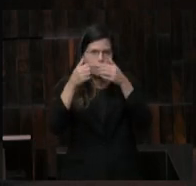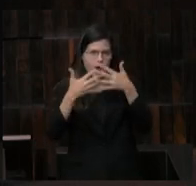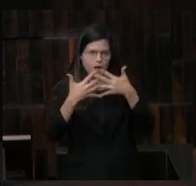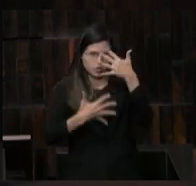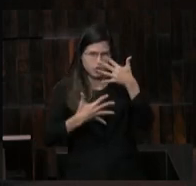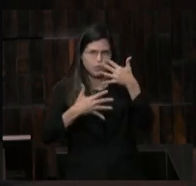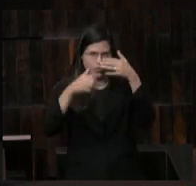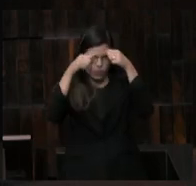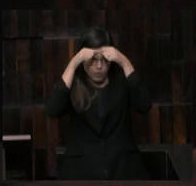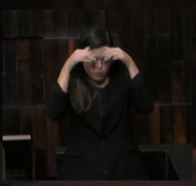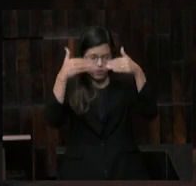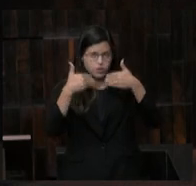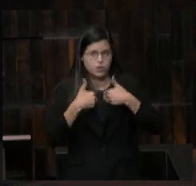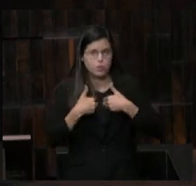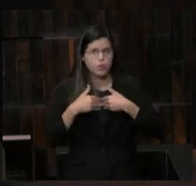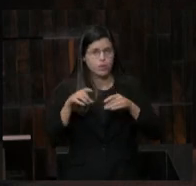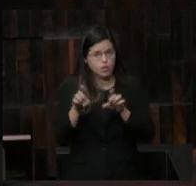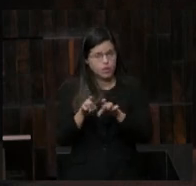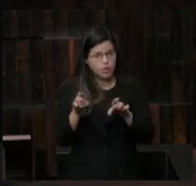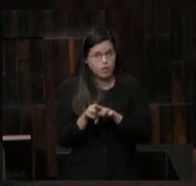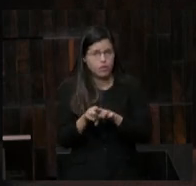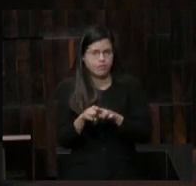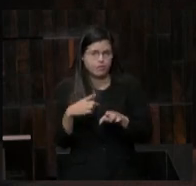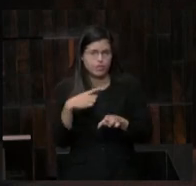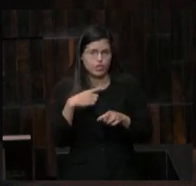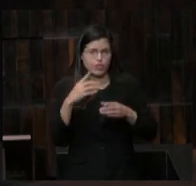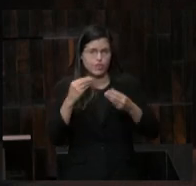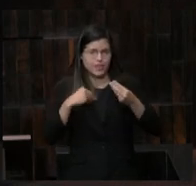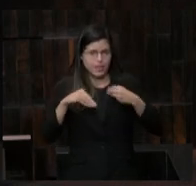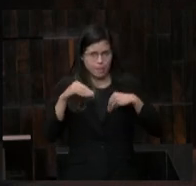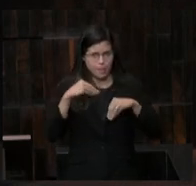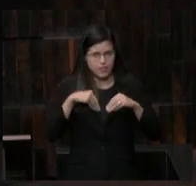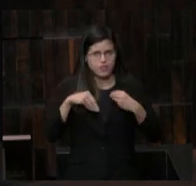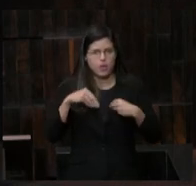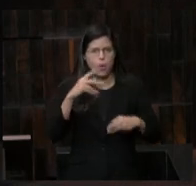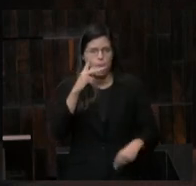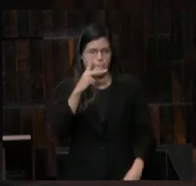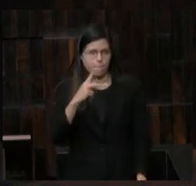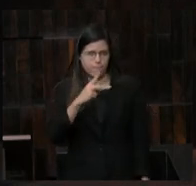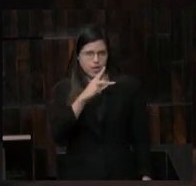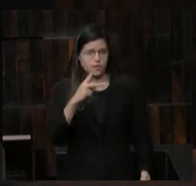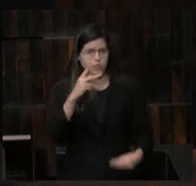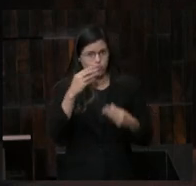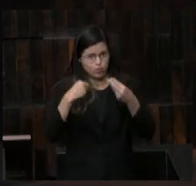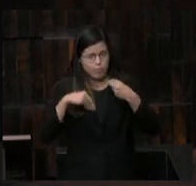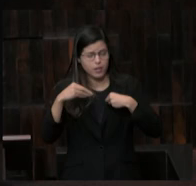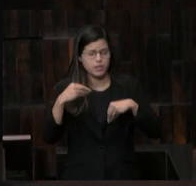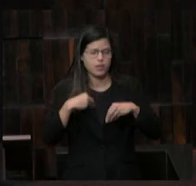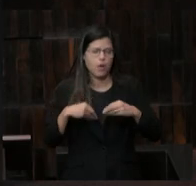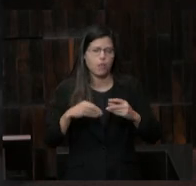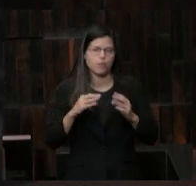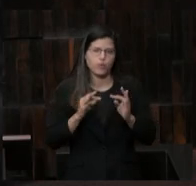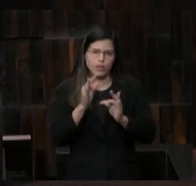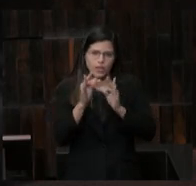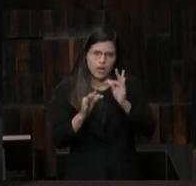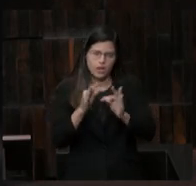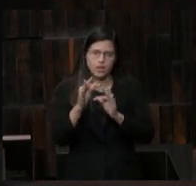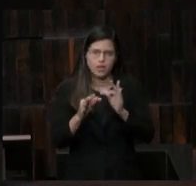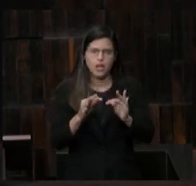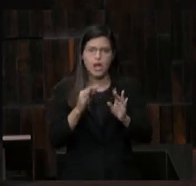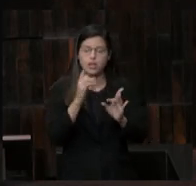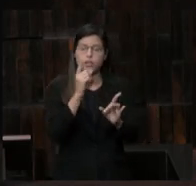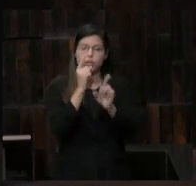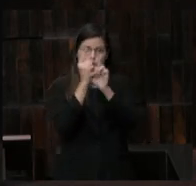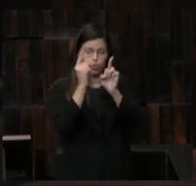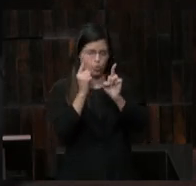questão de, realmente, depressão. Sou uma padre com depressão, sofri a depressão, fui tratar a depressão e descobriu, foi em